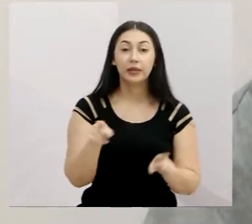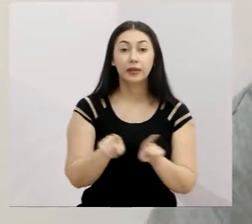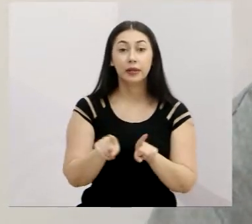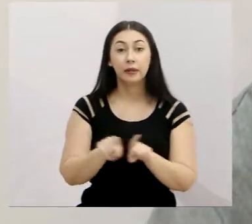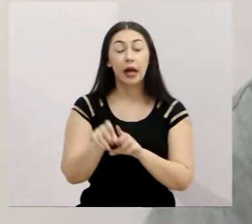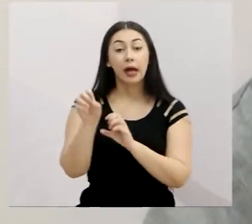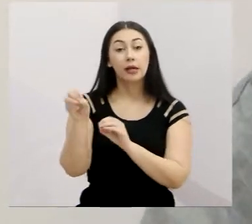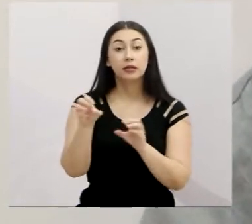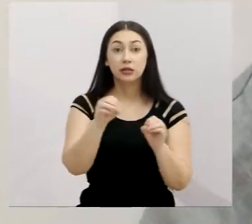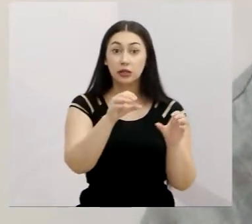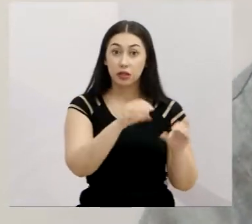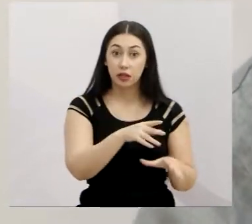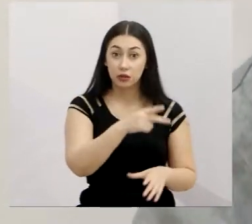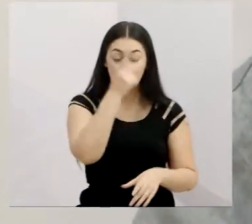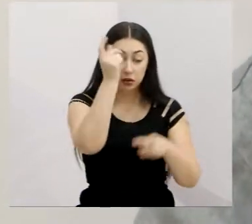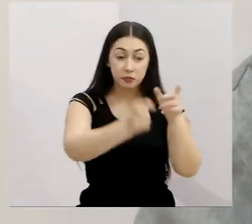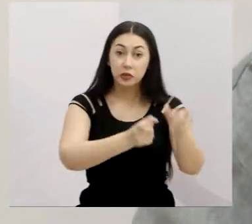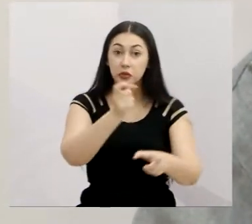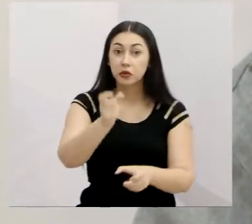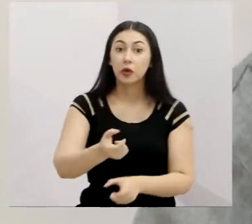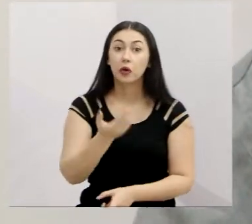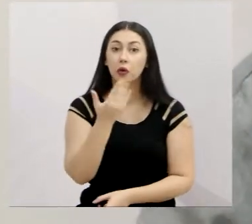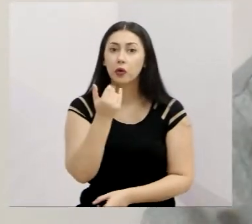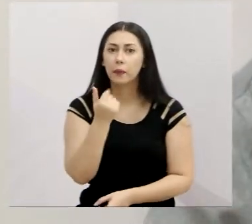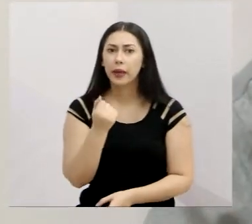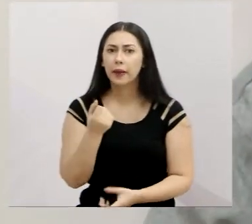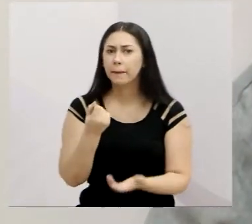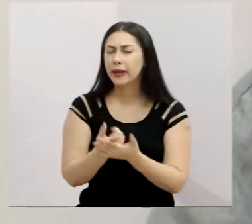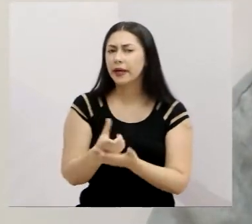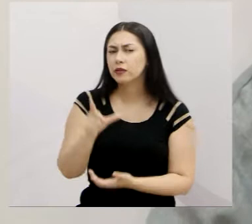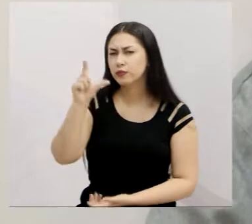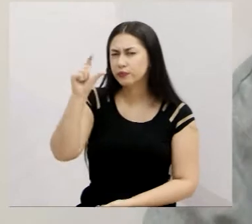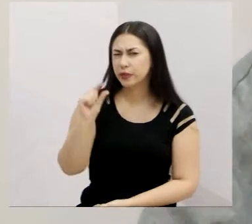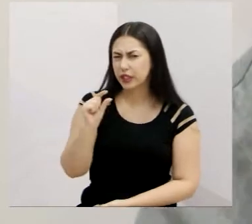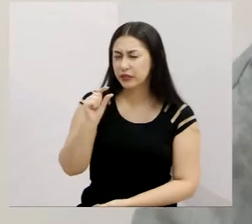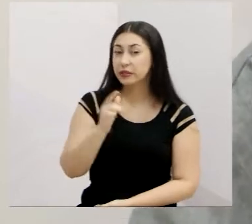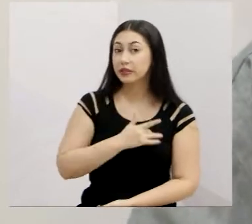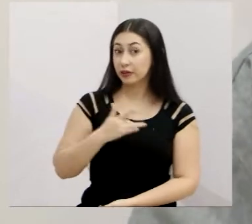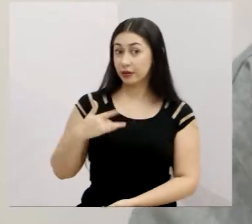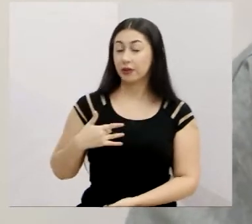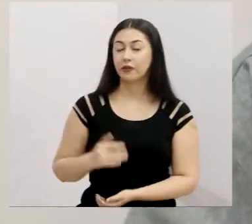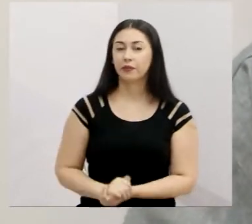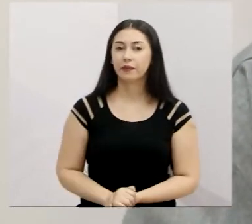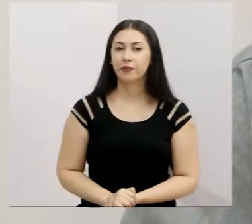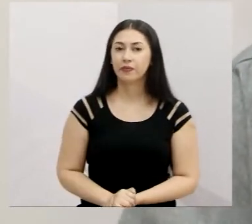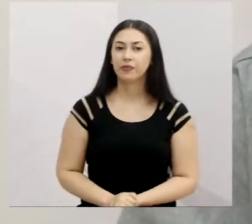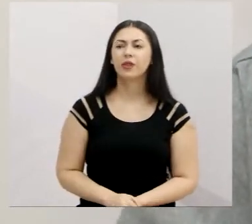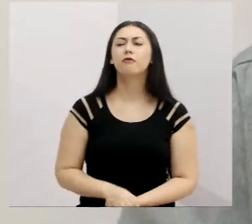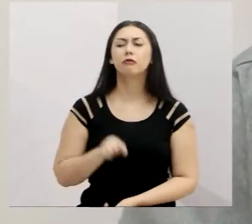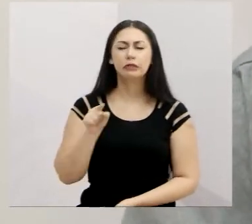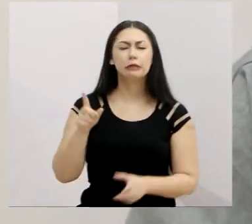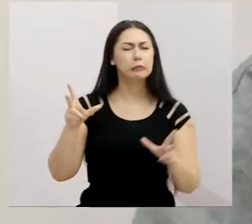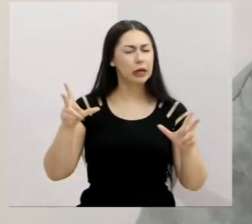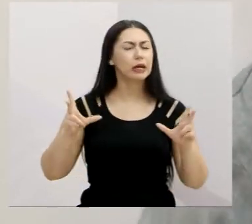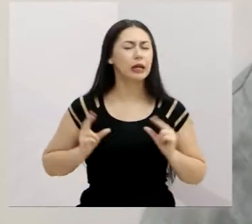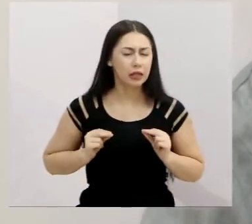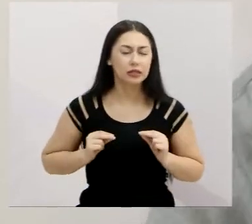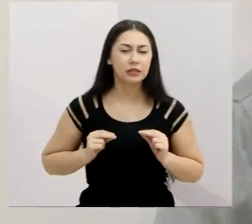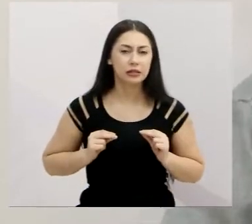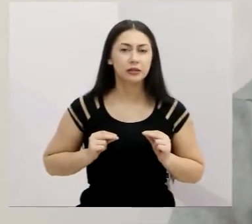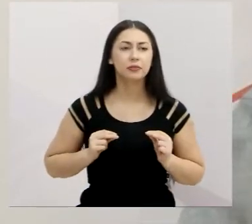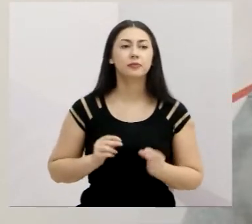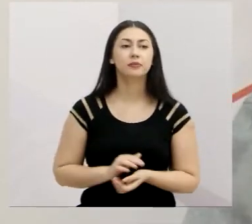consumam alimentação uma forma mais barata e saudável Valquíria mais do que merecido essa indicação